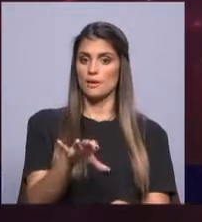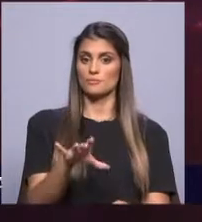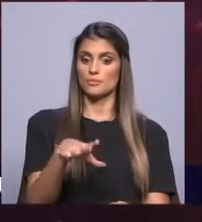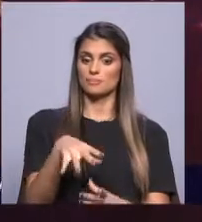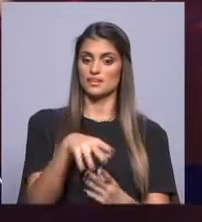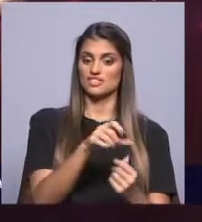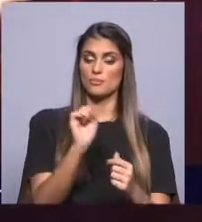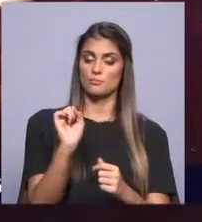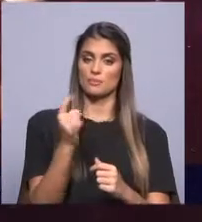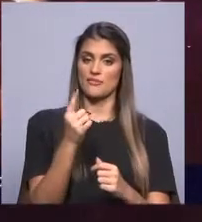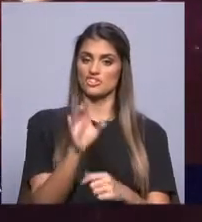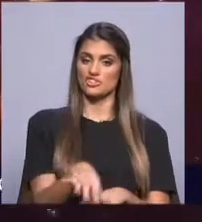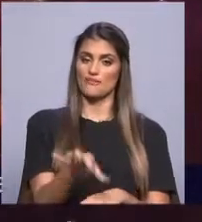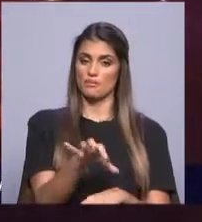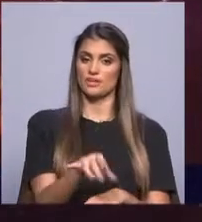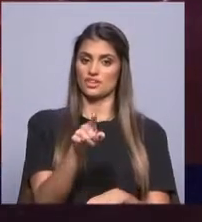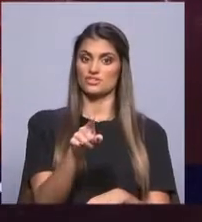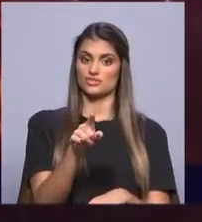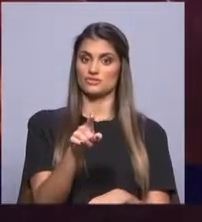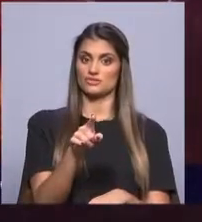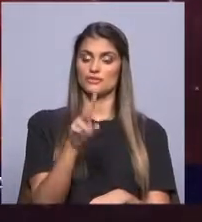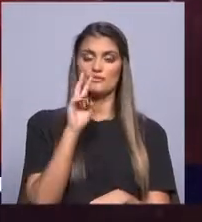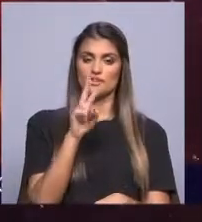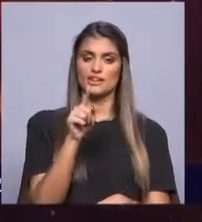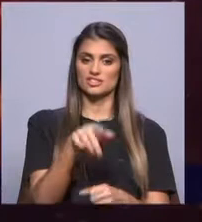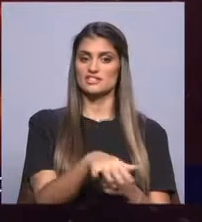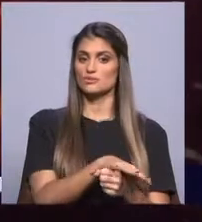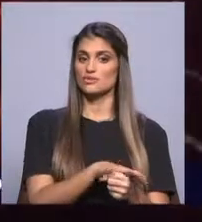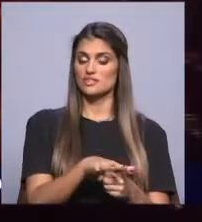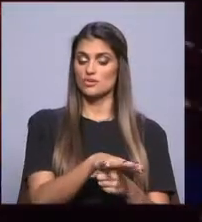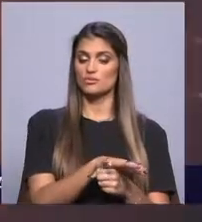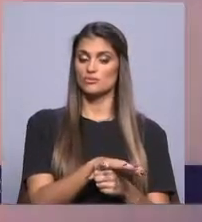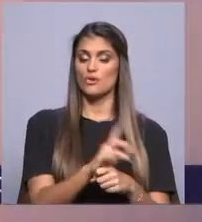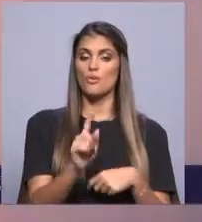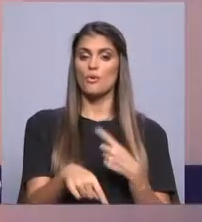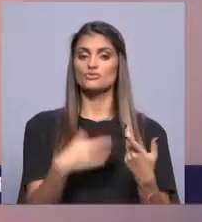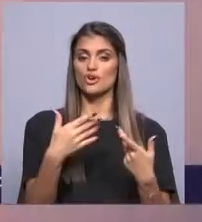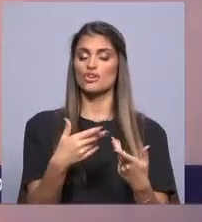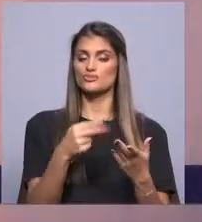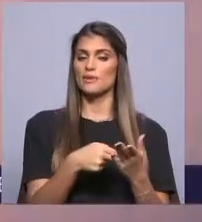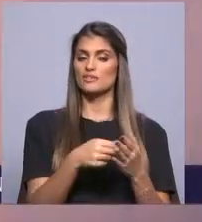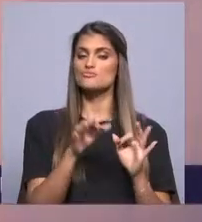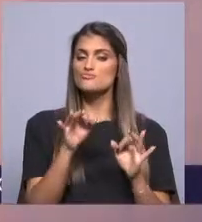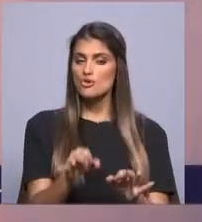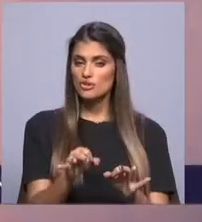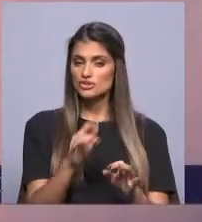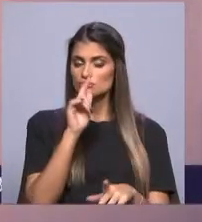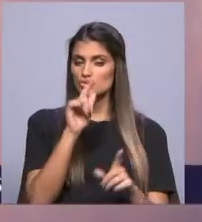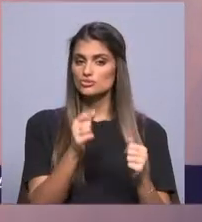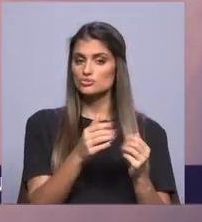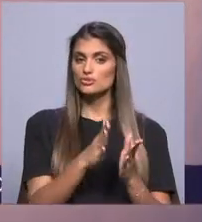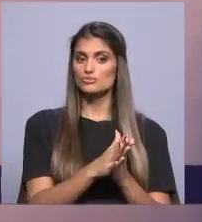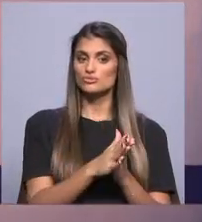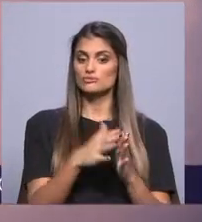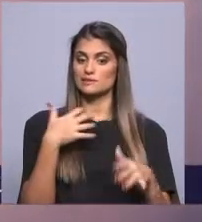e temos este mistério notável. Deste mistério para um outro que aguarda confirmação e os astrónomos estão todos muito,